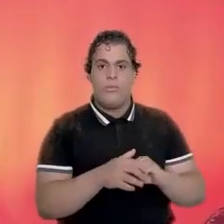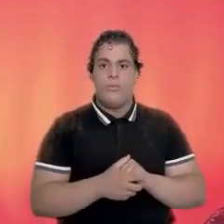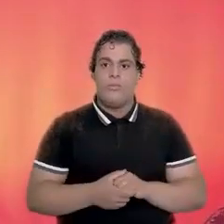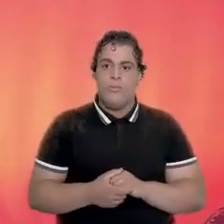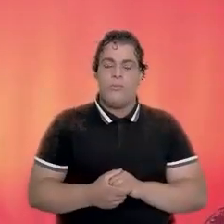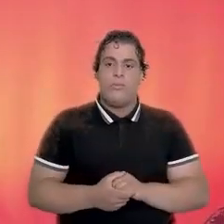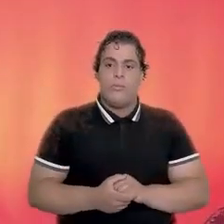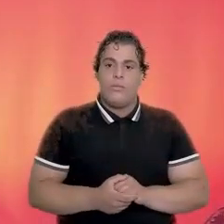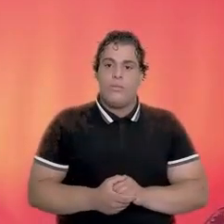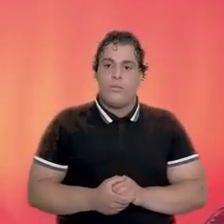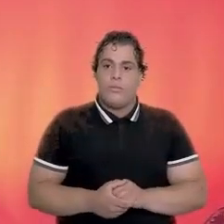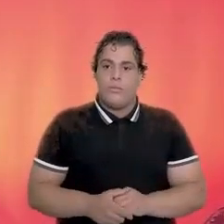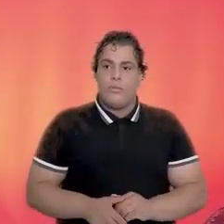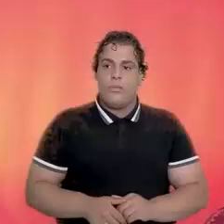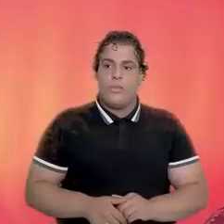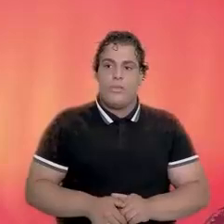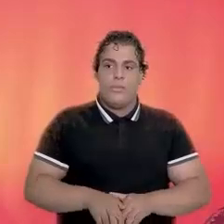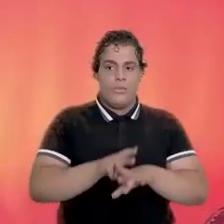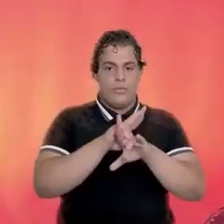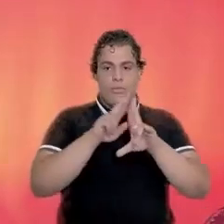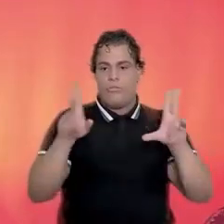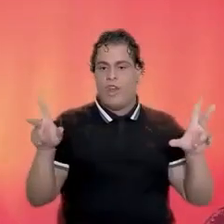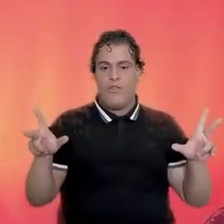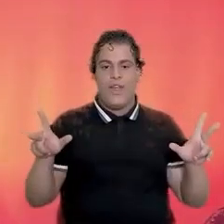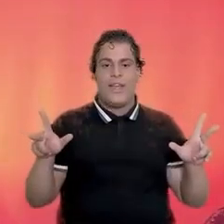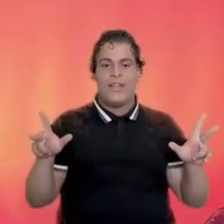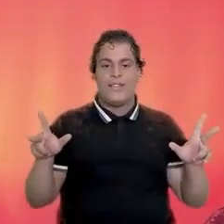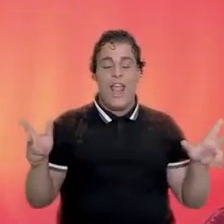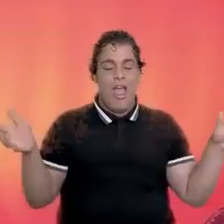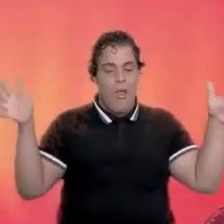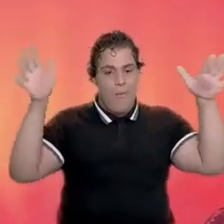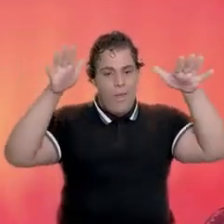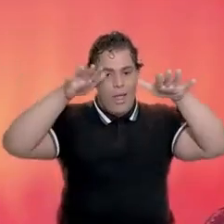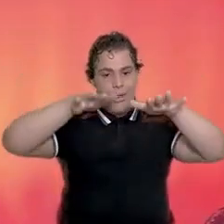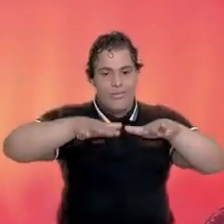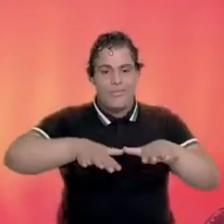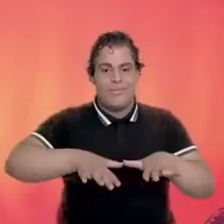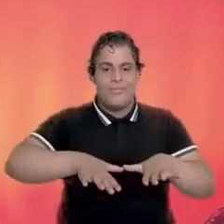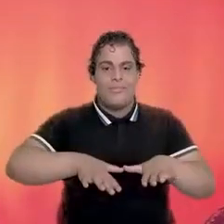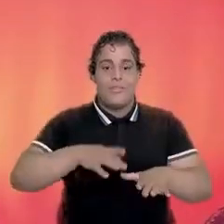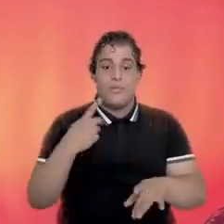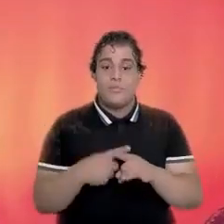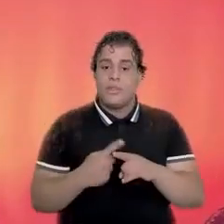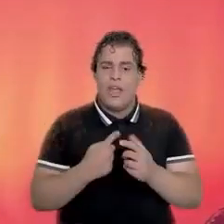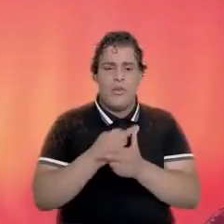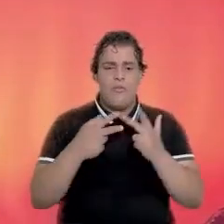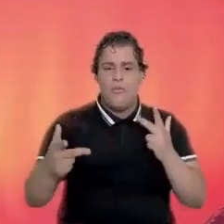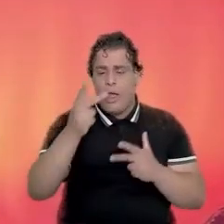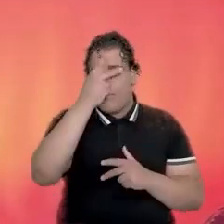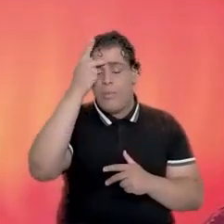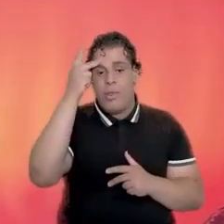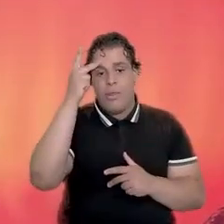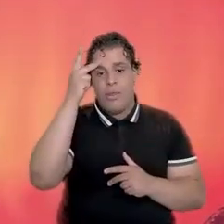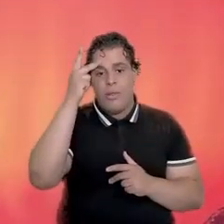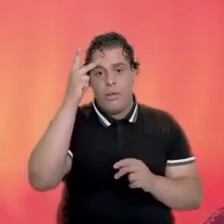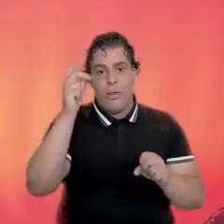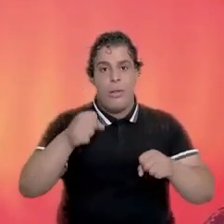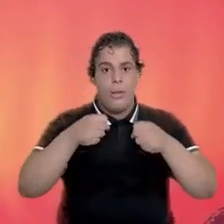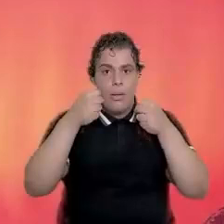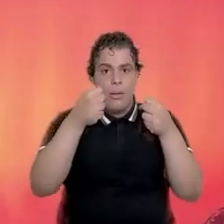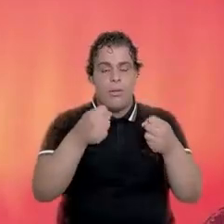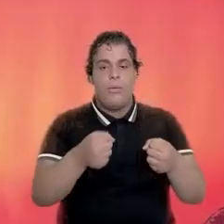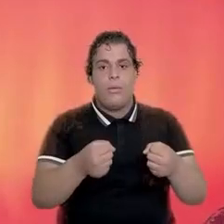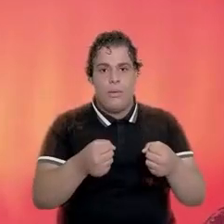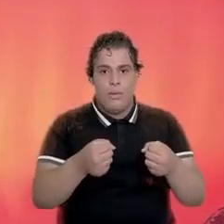univocabulares, né? Então, é diferente, é um tipo de inclusão, porque várias pessoas podem lidar com a